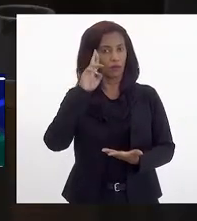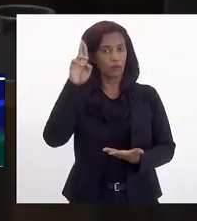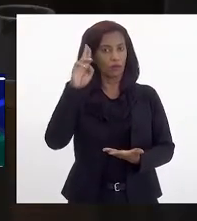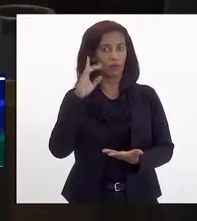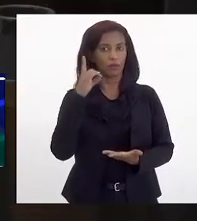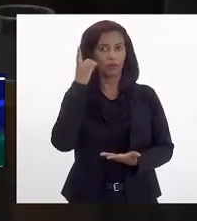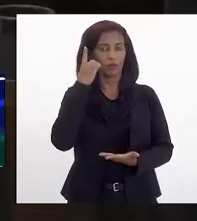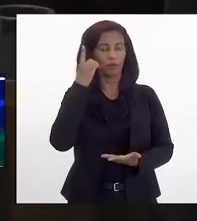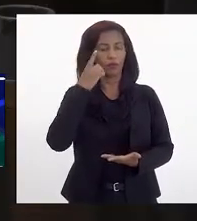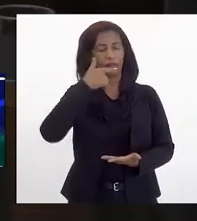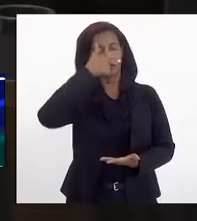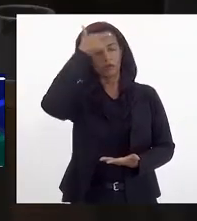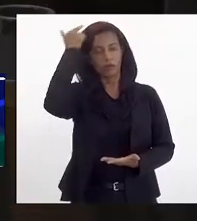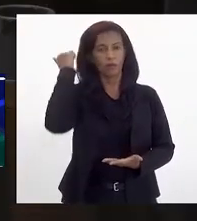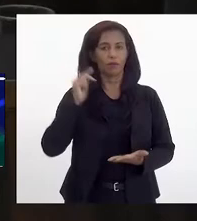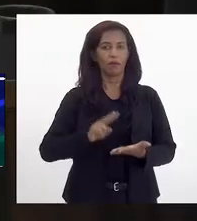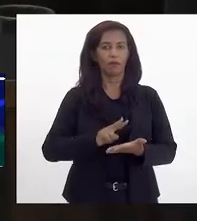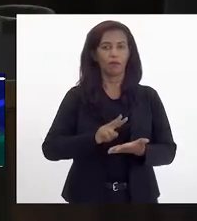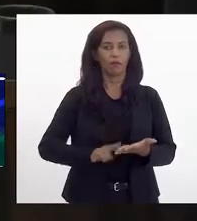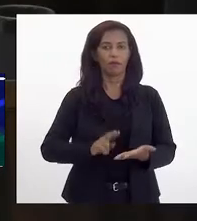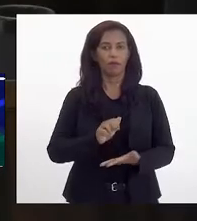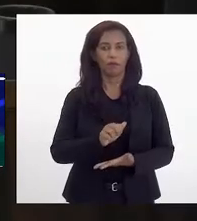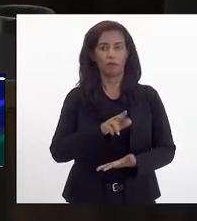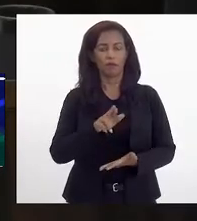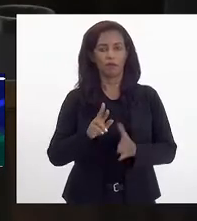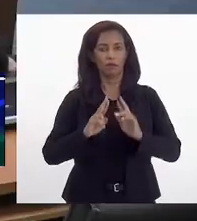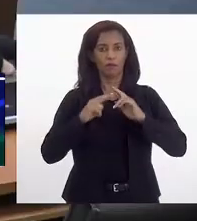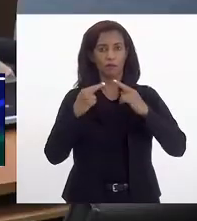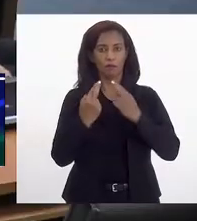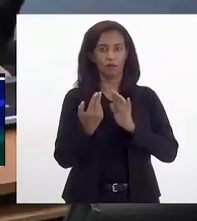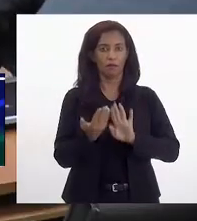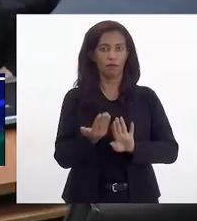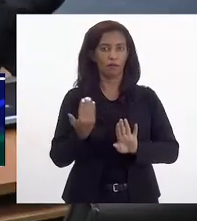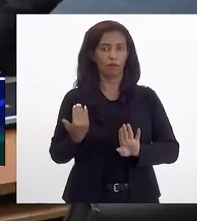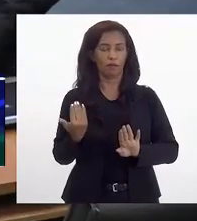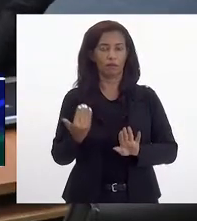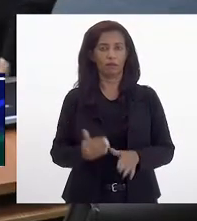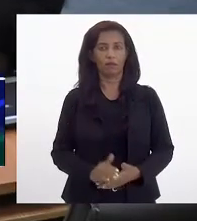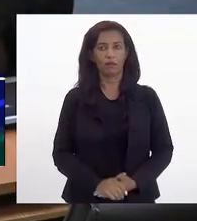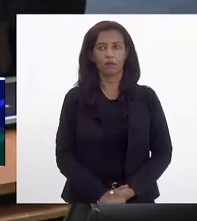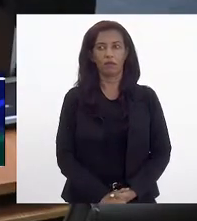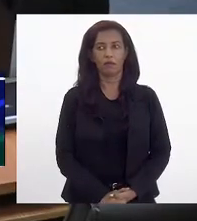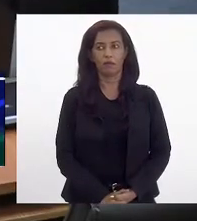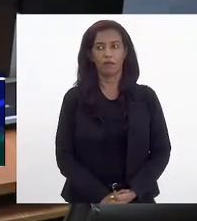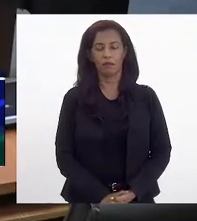deputado Luiz Paulo para fazer a leitura da ata da sessão anterior.